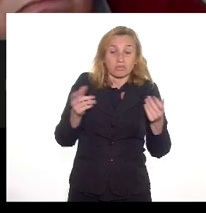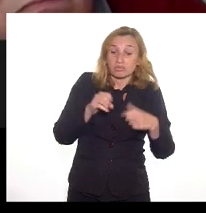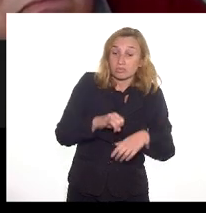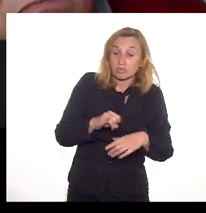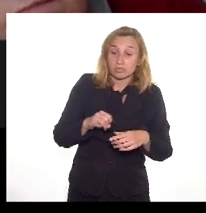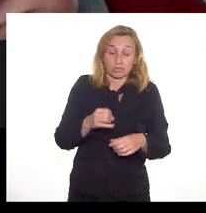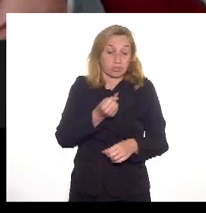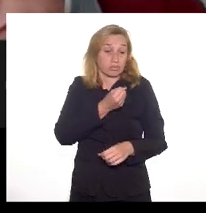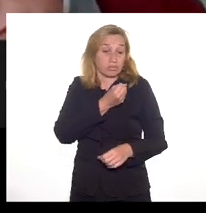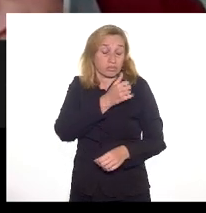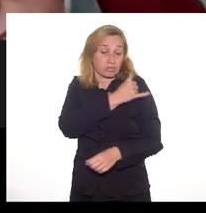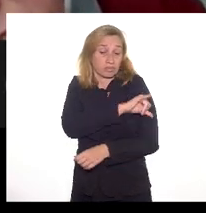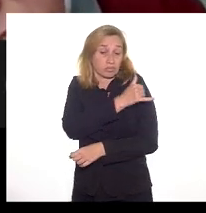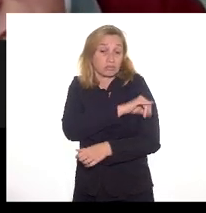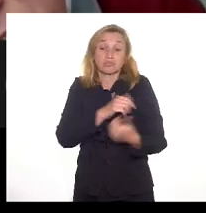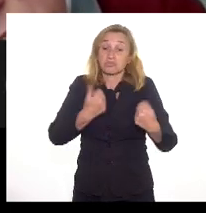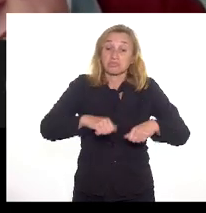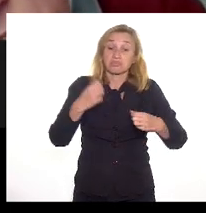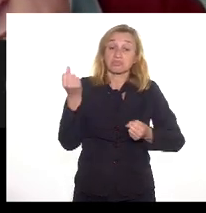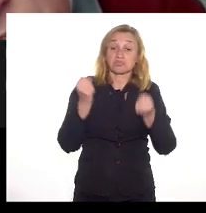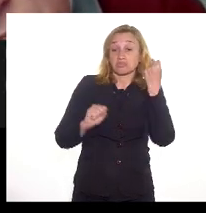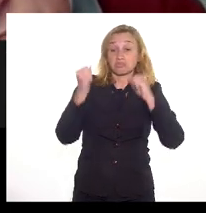Janeiro, que precisa ter sua indústria